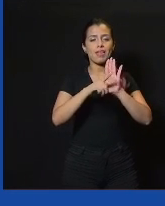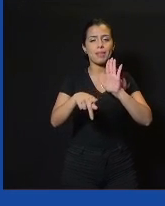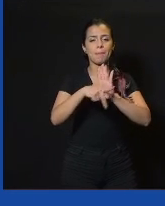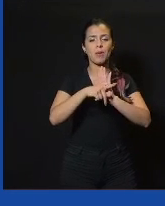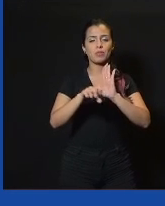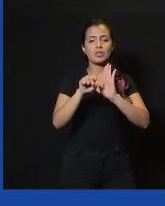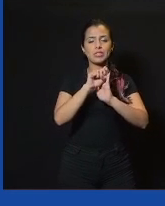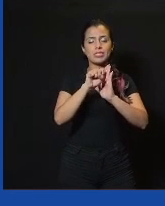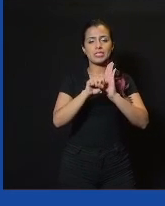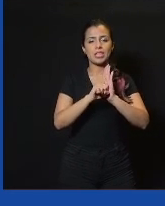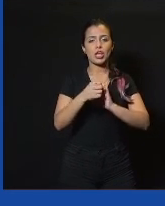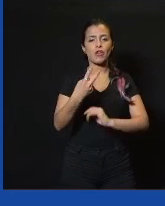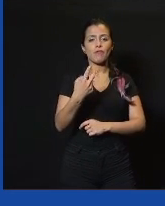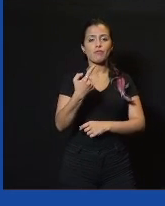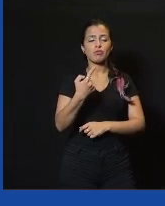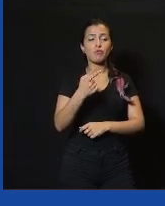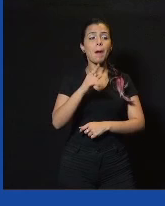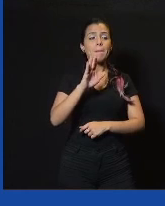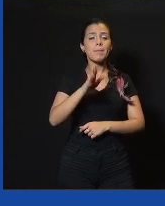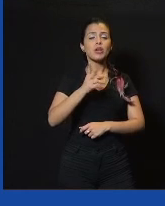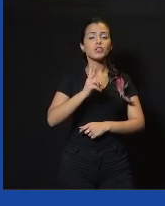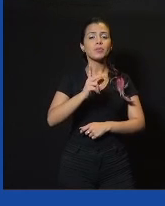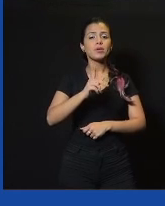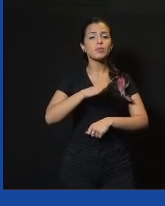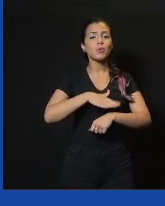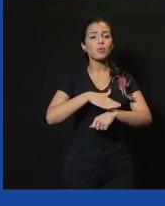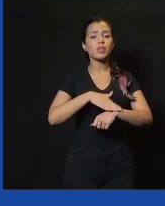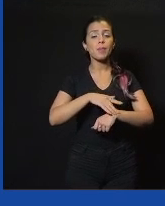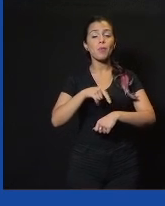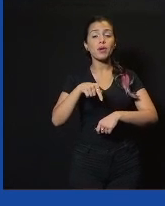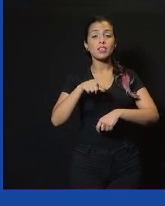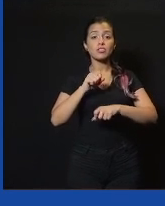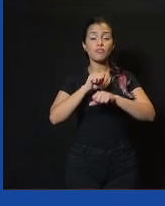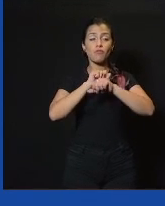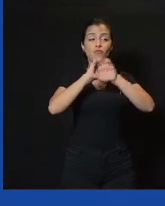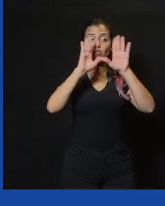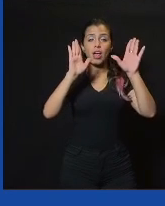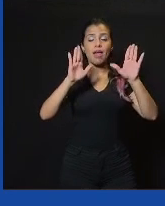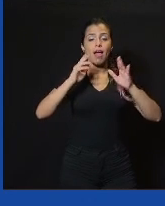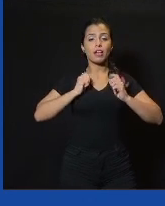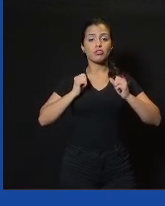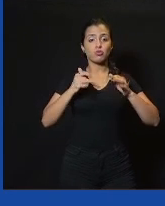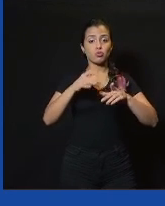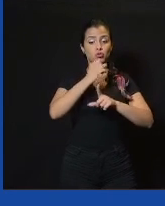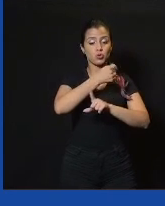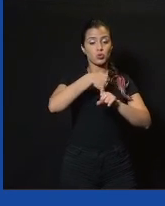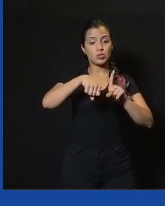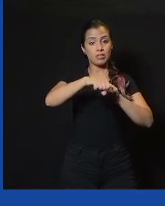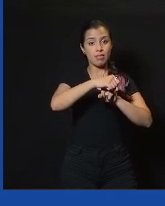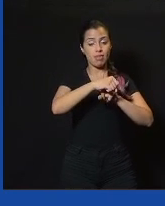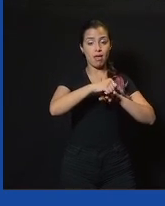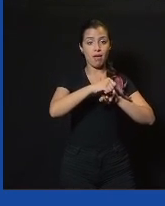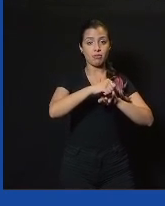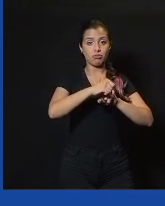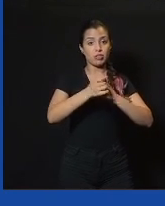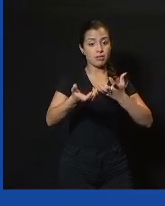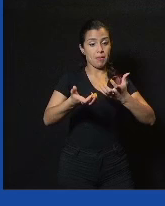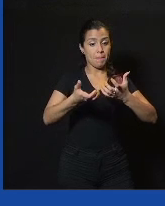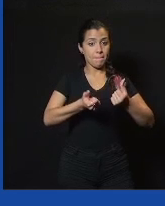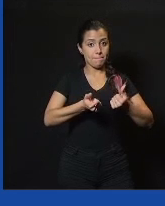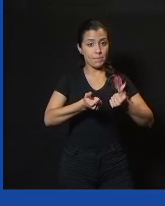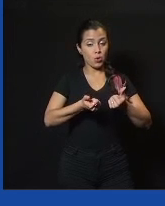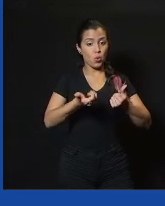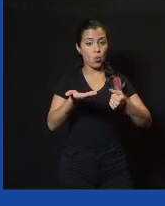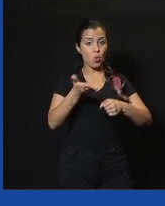Só que, ao mesmo tempo que isso ficou claro, a reação da sociedade às pessoas que fraudaram o auxílio emergencial